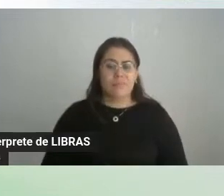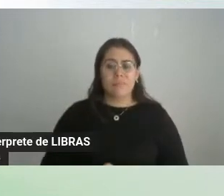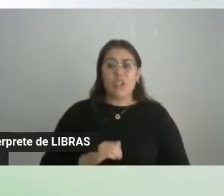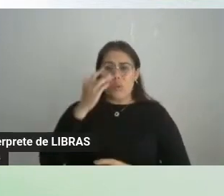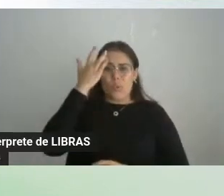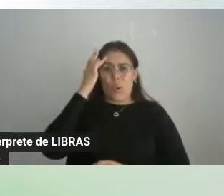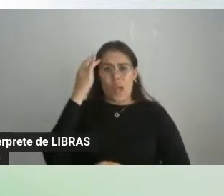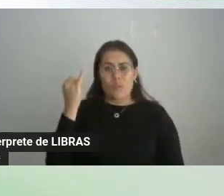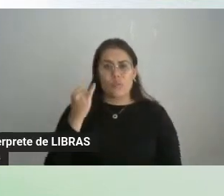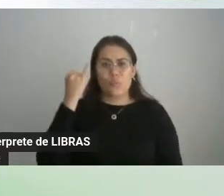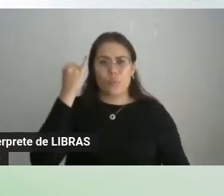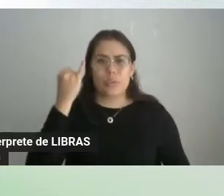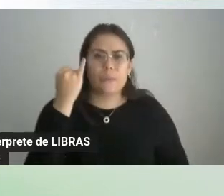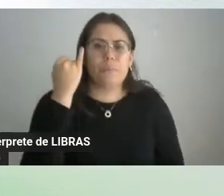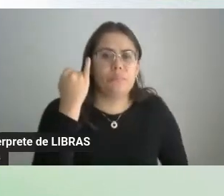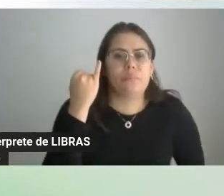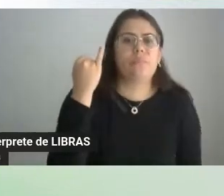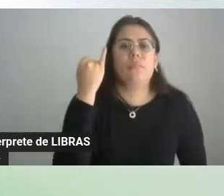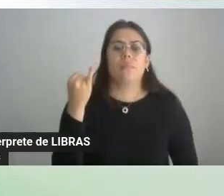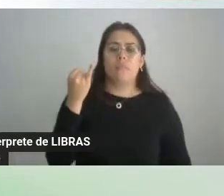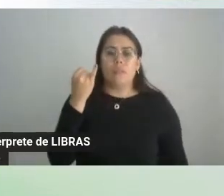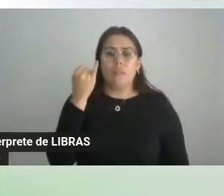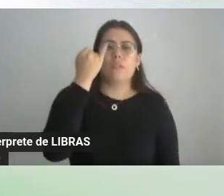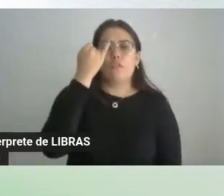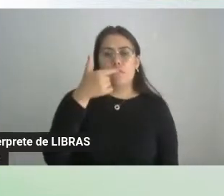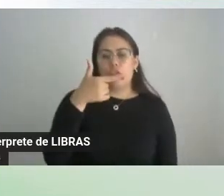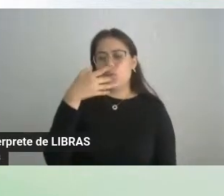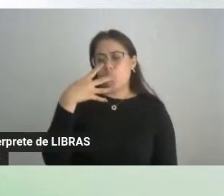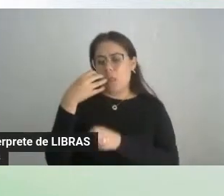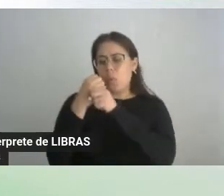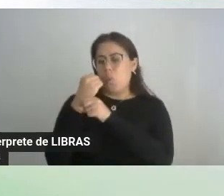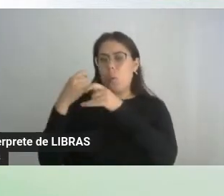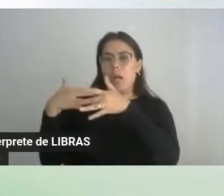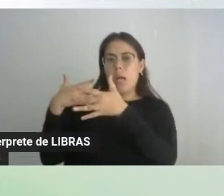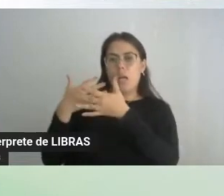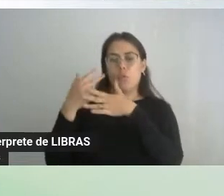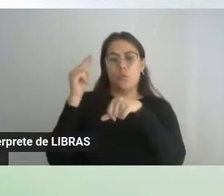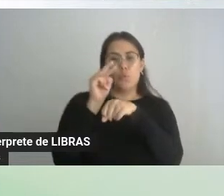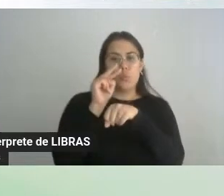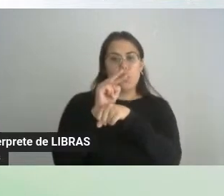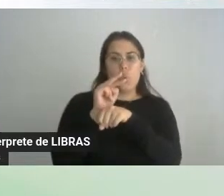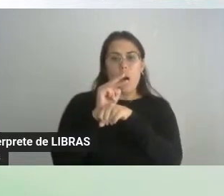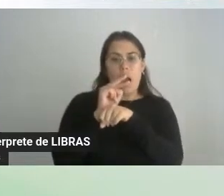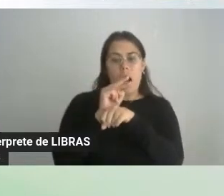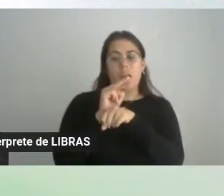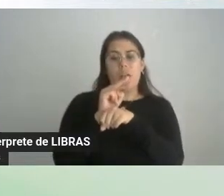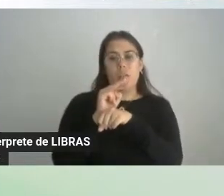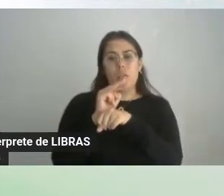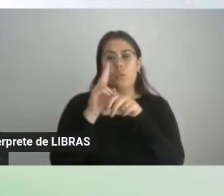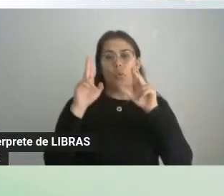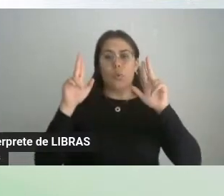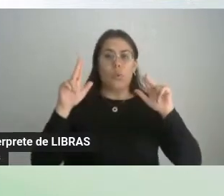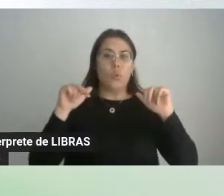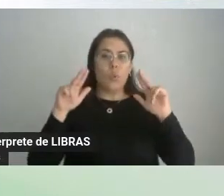importante, em 24 anos de guarda municipal, nunca tivemos essa oportunidade de